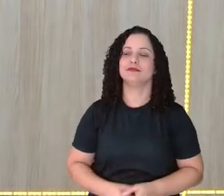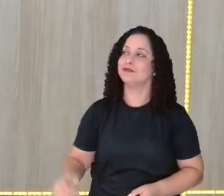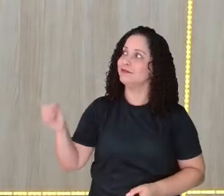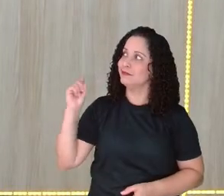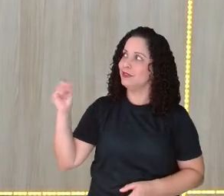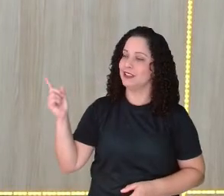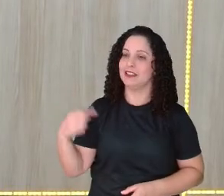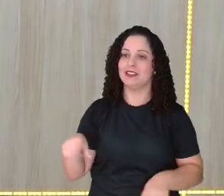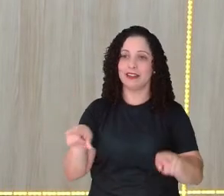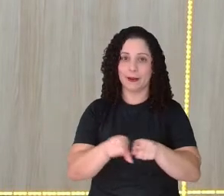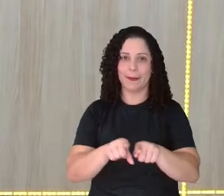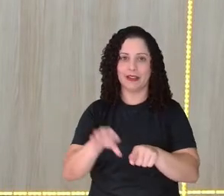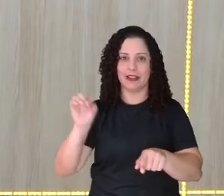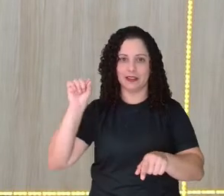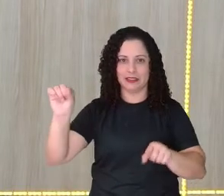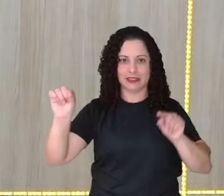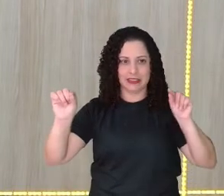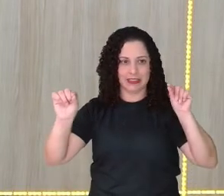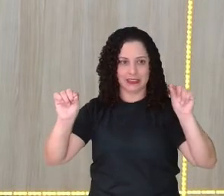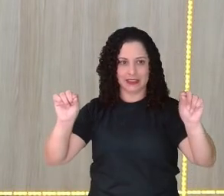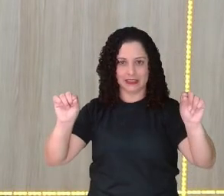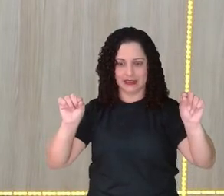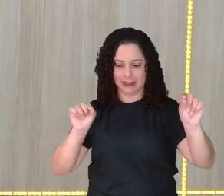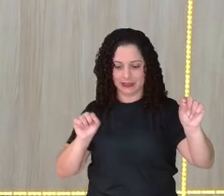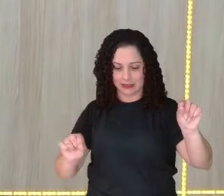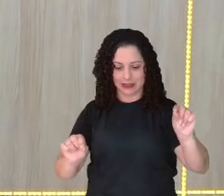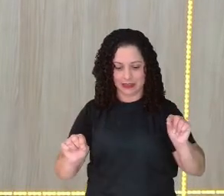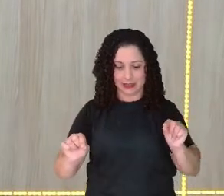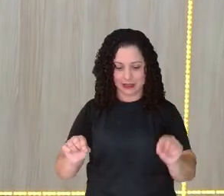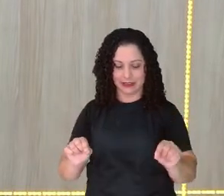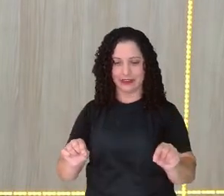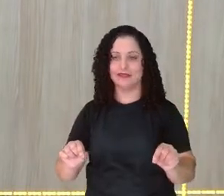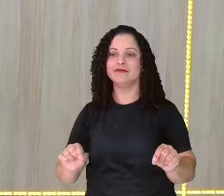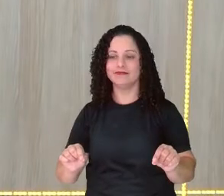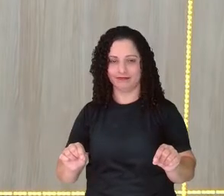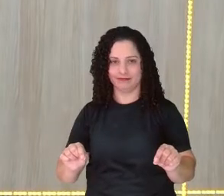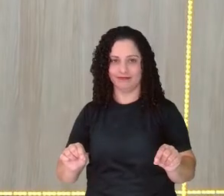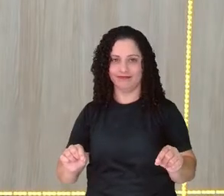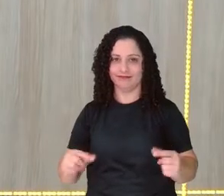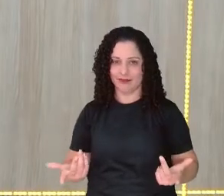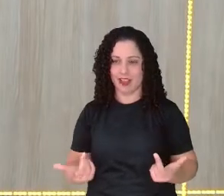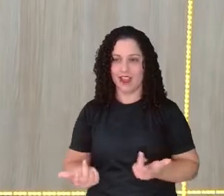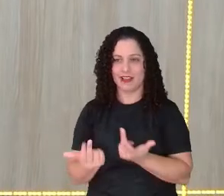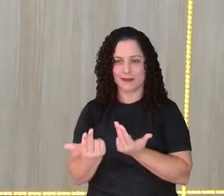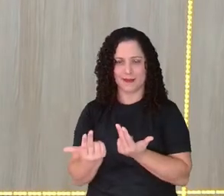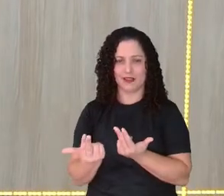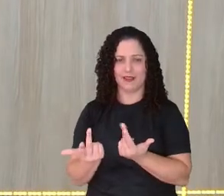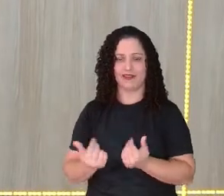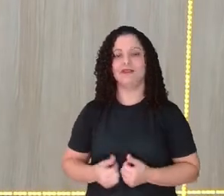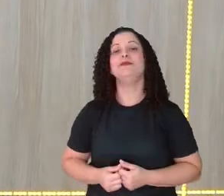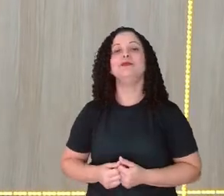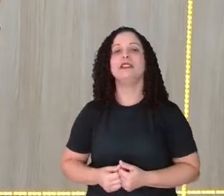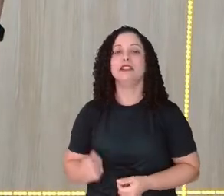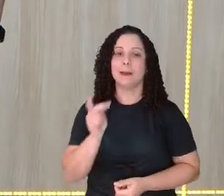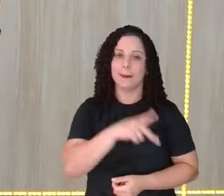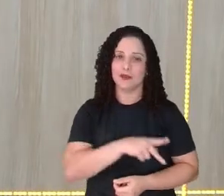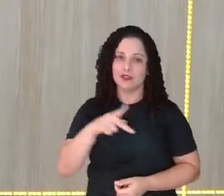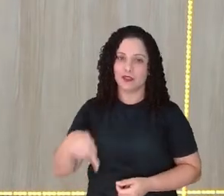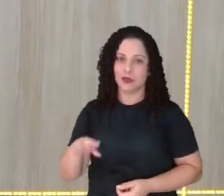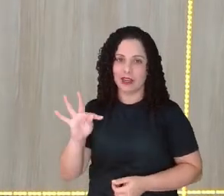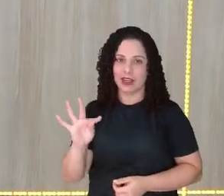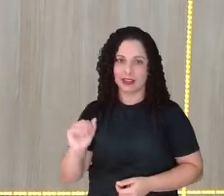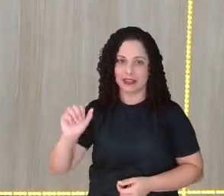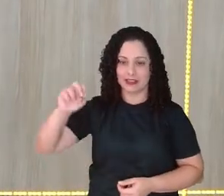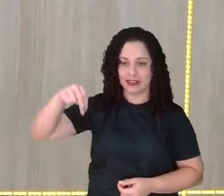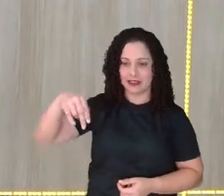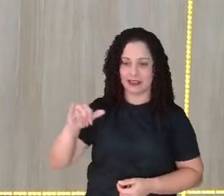o vértice e aqui o ângulo, o vértice e o ângulo e assim por diante, certo? E pode notar que a professora Tânia, ela